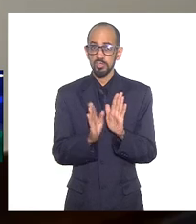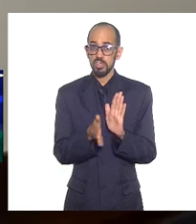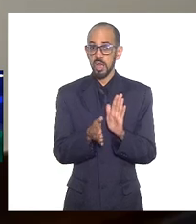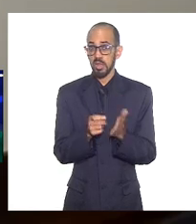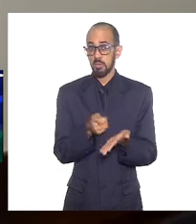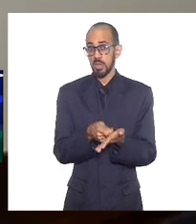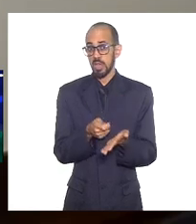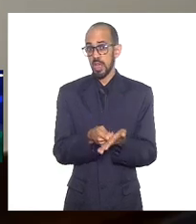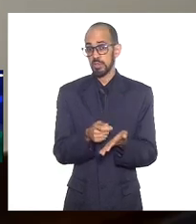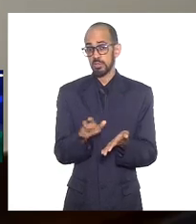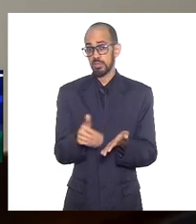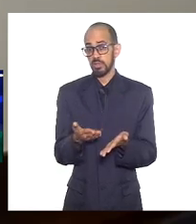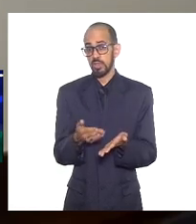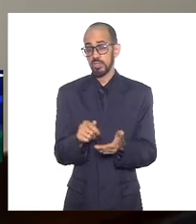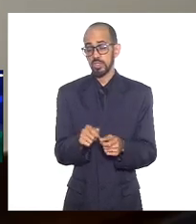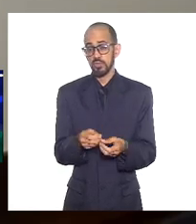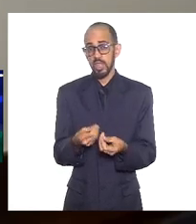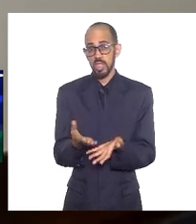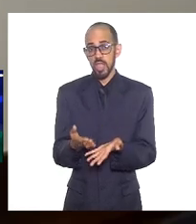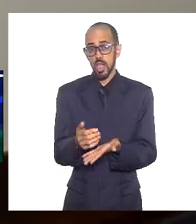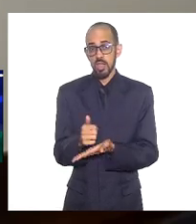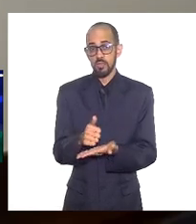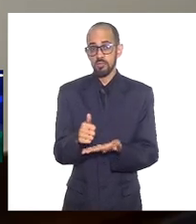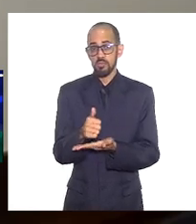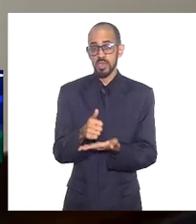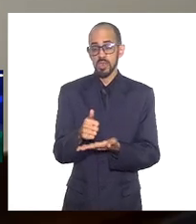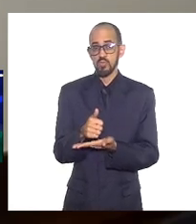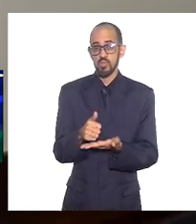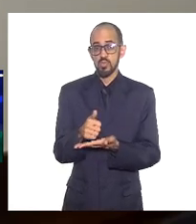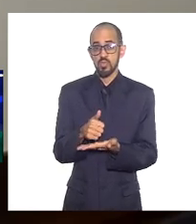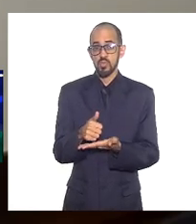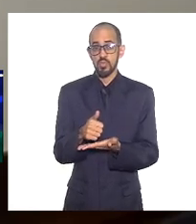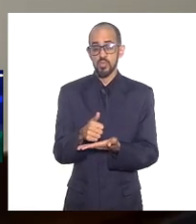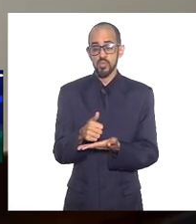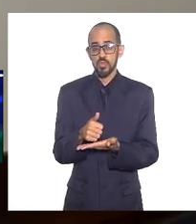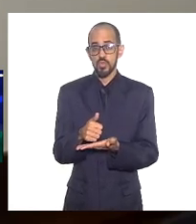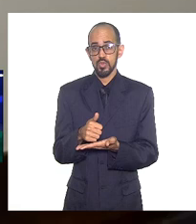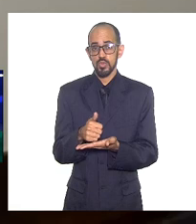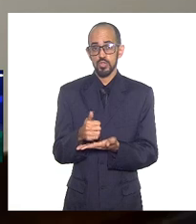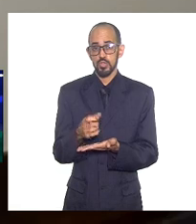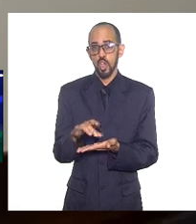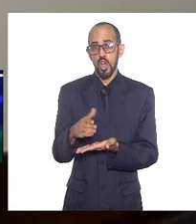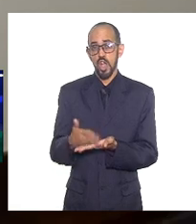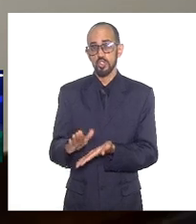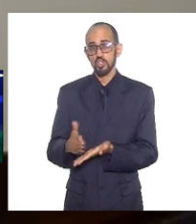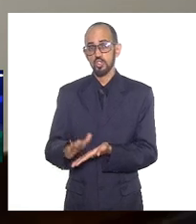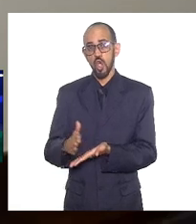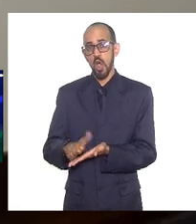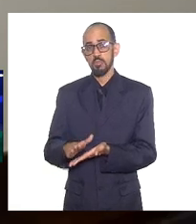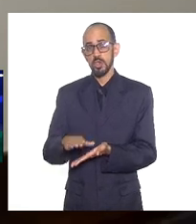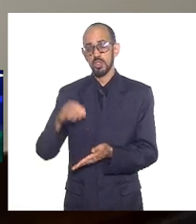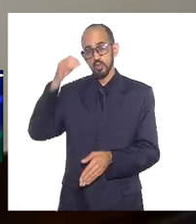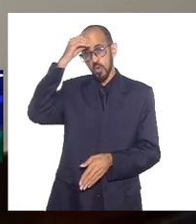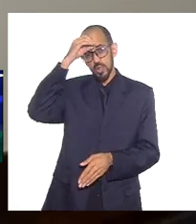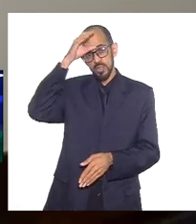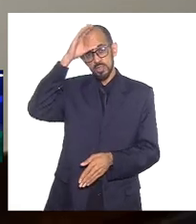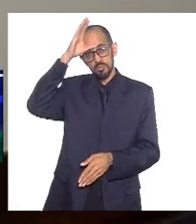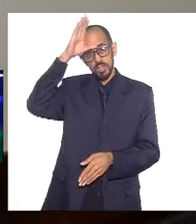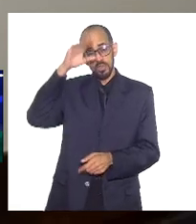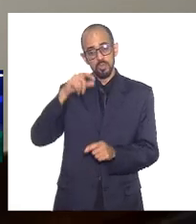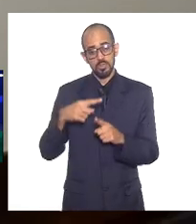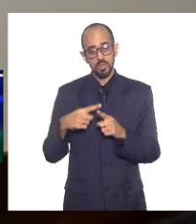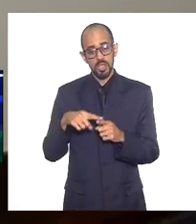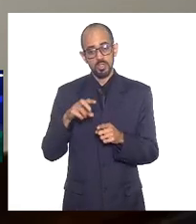obrigatório, vamos dar o mínimo possível. Vamos dar os rudimentos do saber nessa etapa de escolaridade, porque isso vai